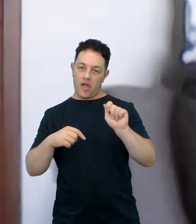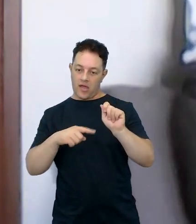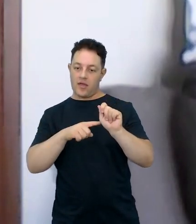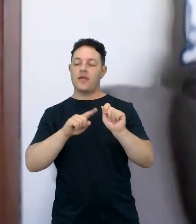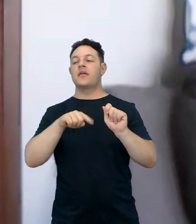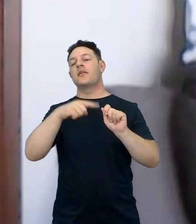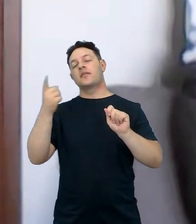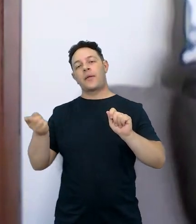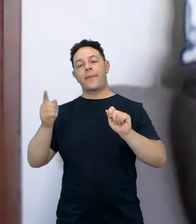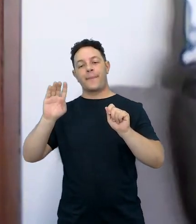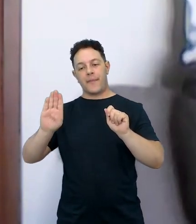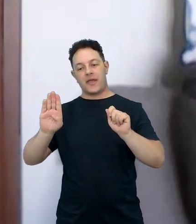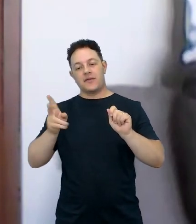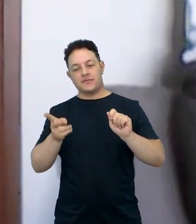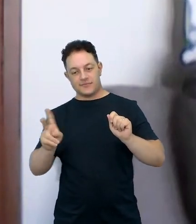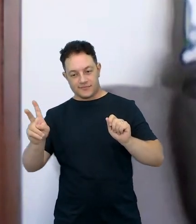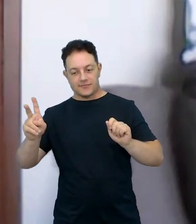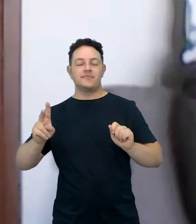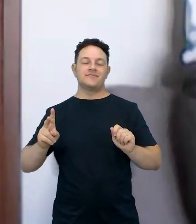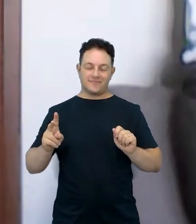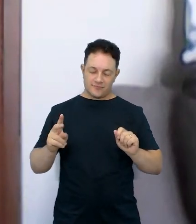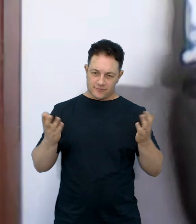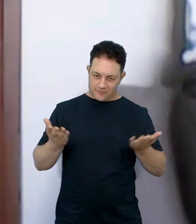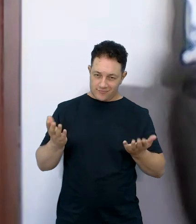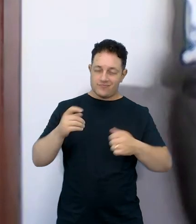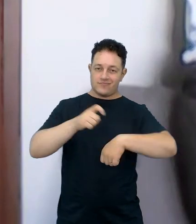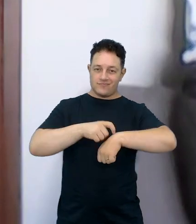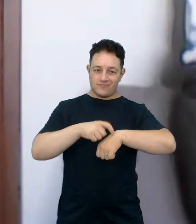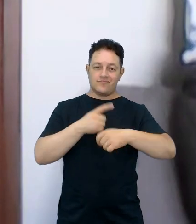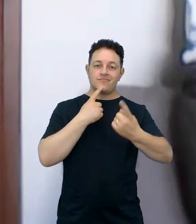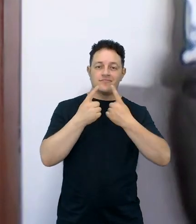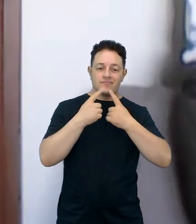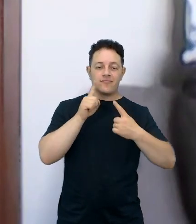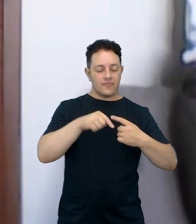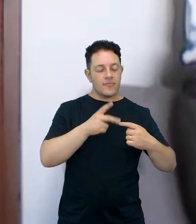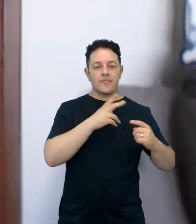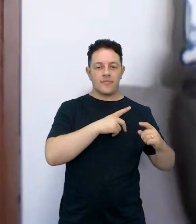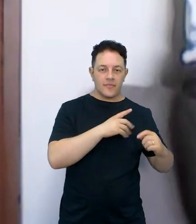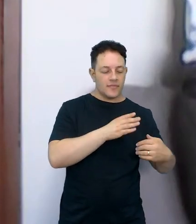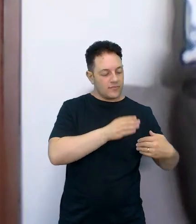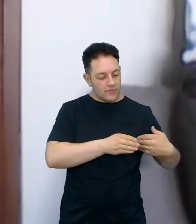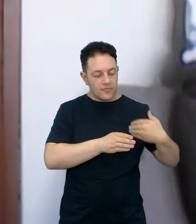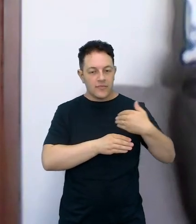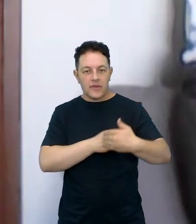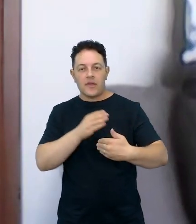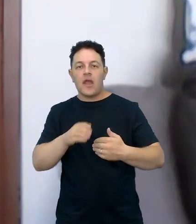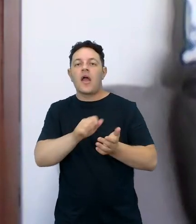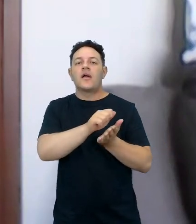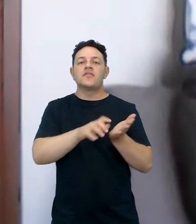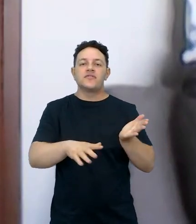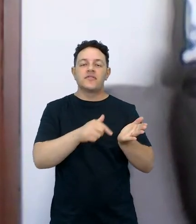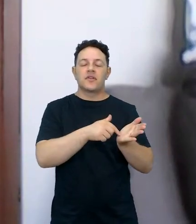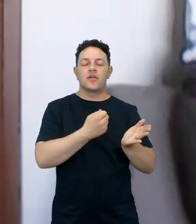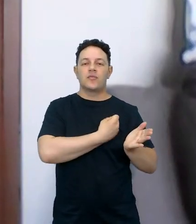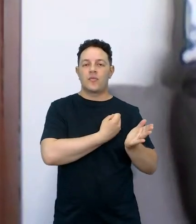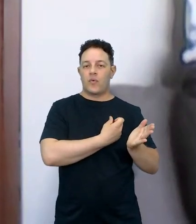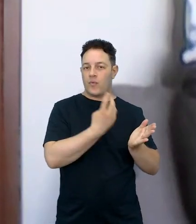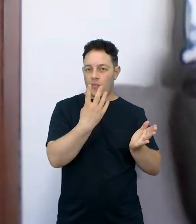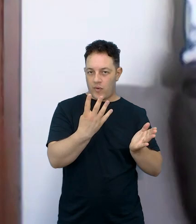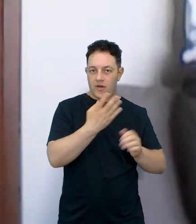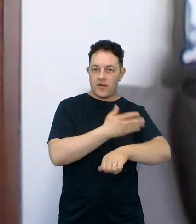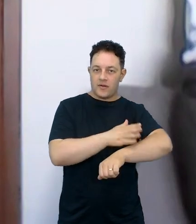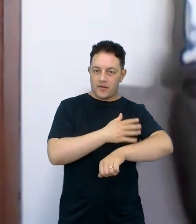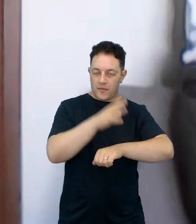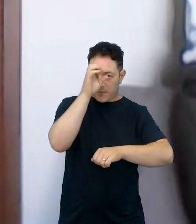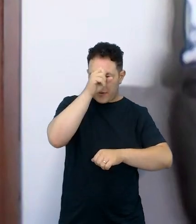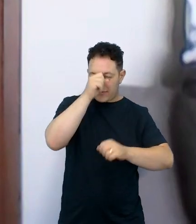Nós estamos conversando, nesse momento, sobre a sequência de atividade 4 do material Aprender